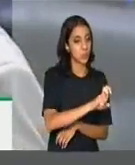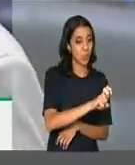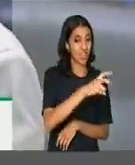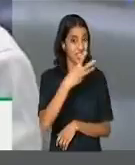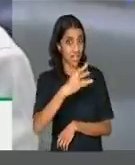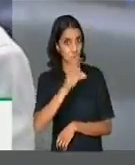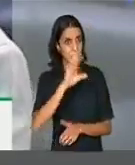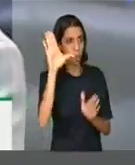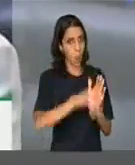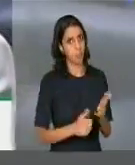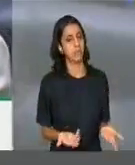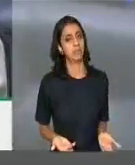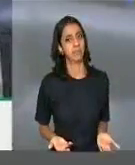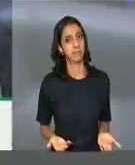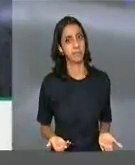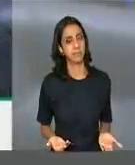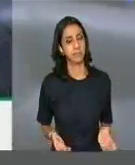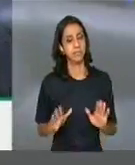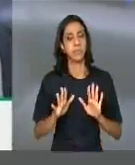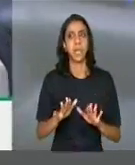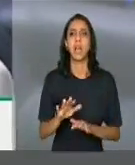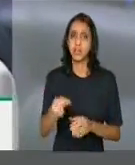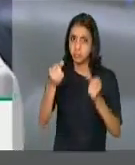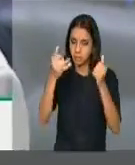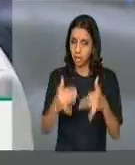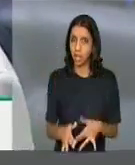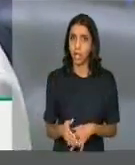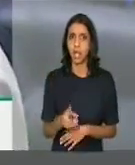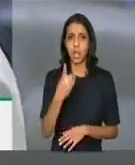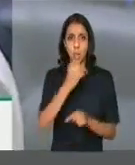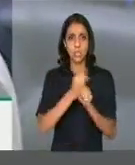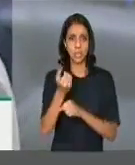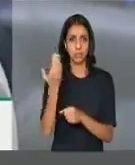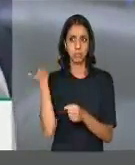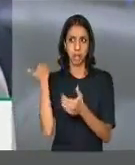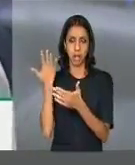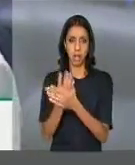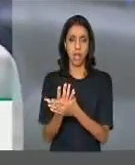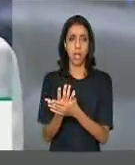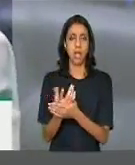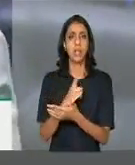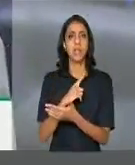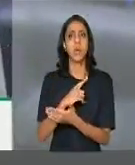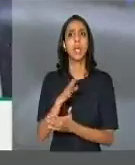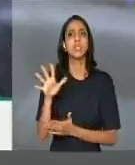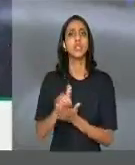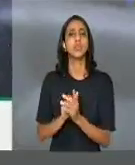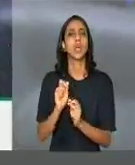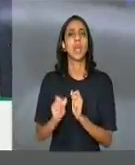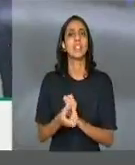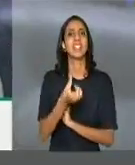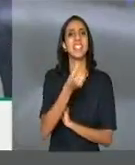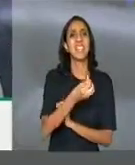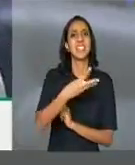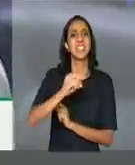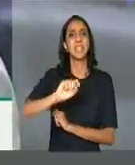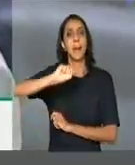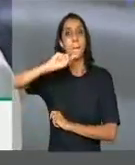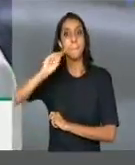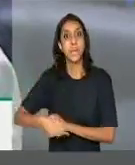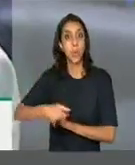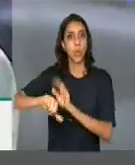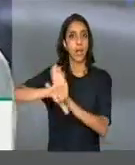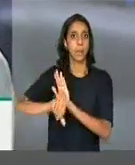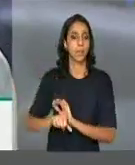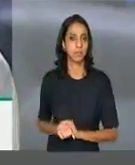53%. Para que vossas excelências tenham uma ideia, nos últimos 2 anos nós tivemos o registro de 630 mil